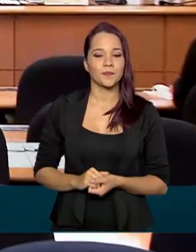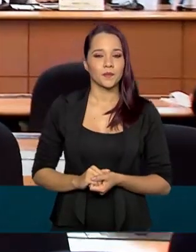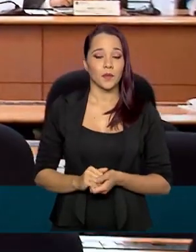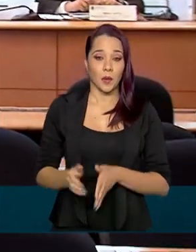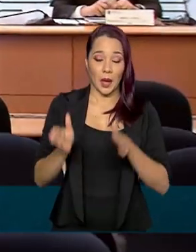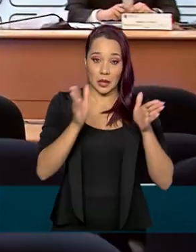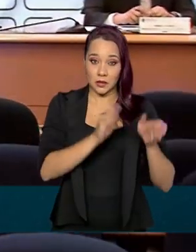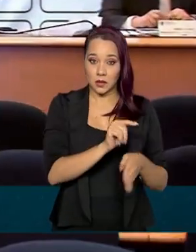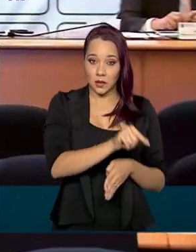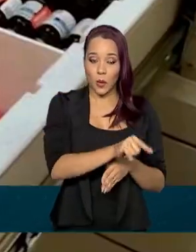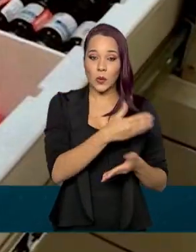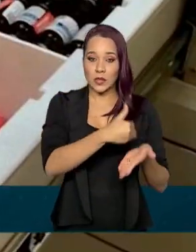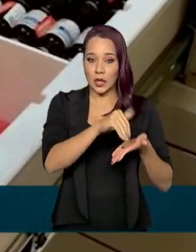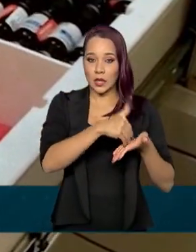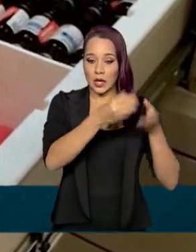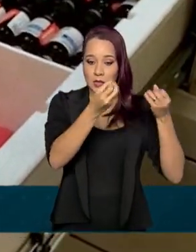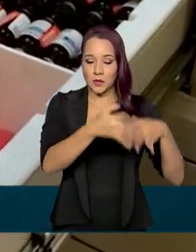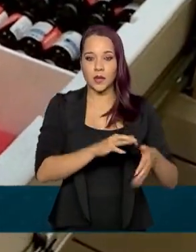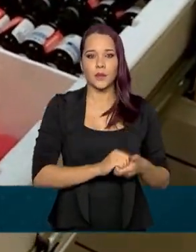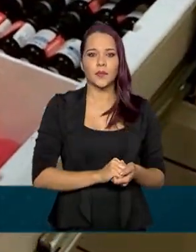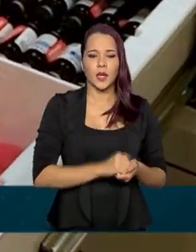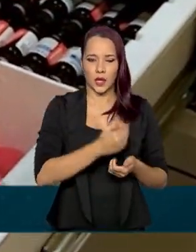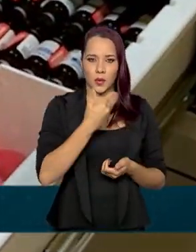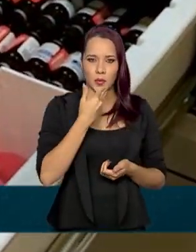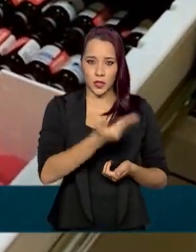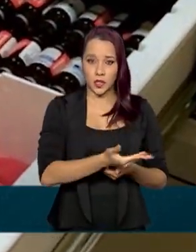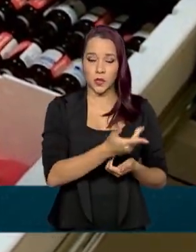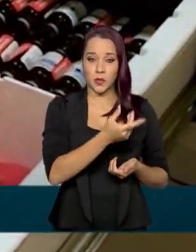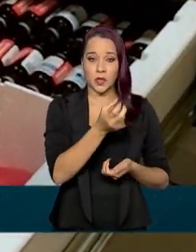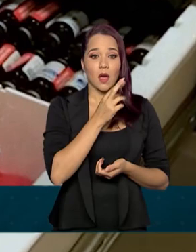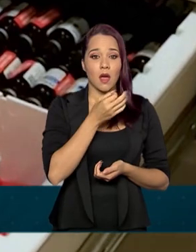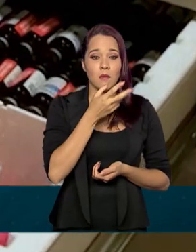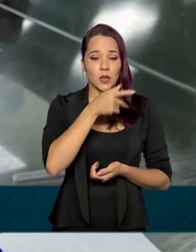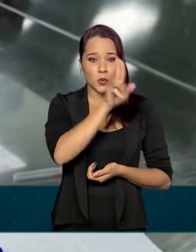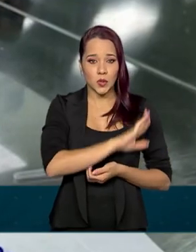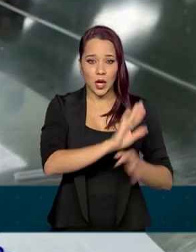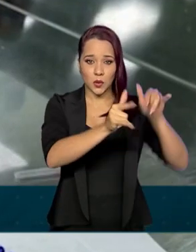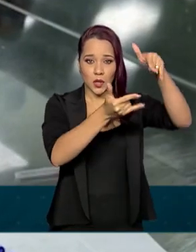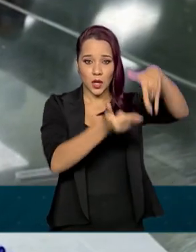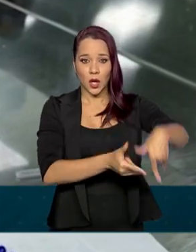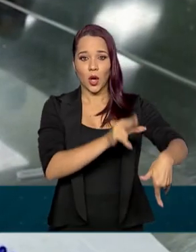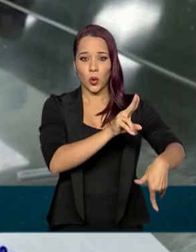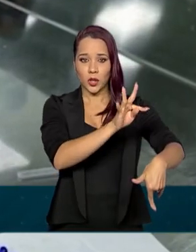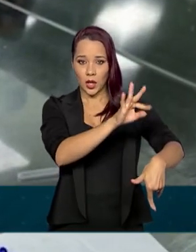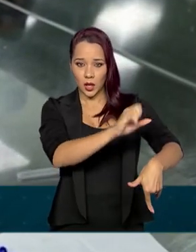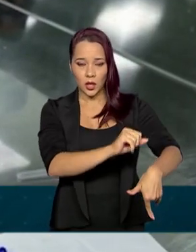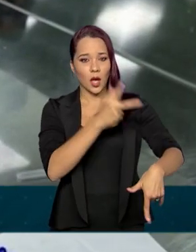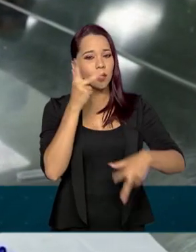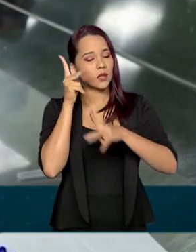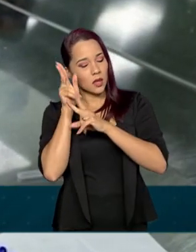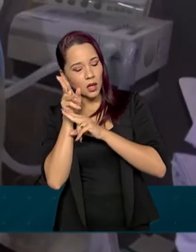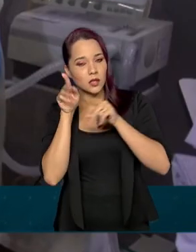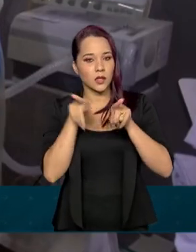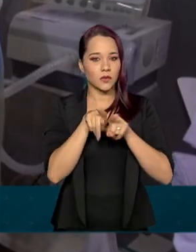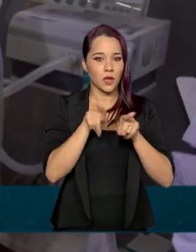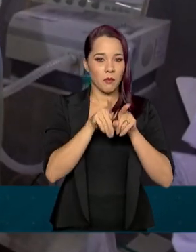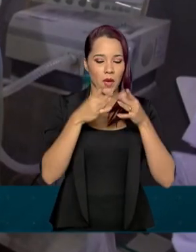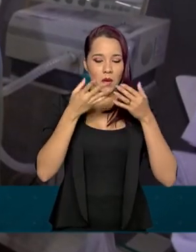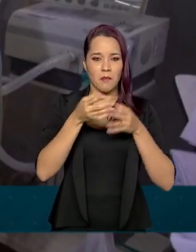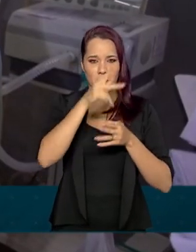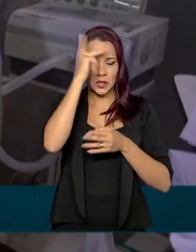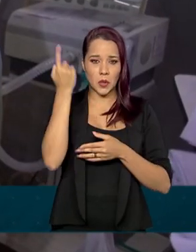lado, segundo o secretário, a demanda por remédios usados nas UTIs como sedativos e analgésicos para